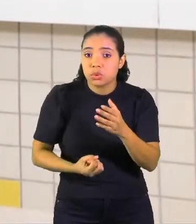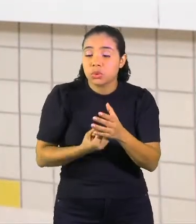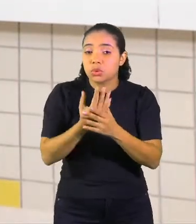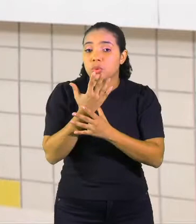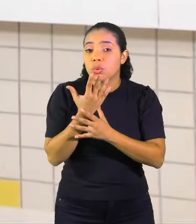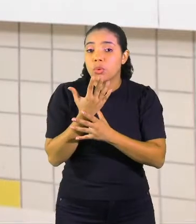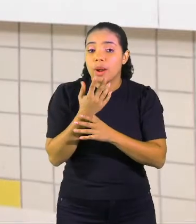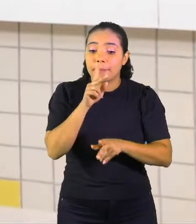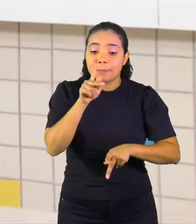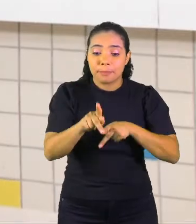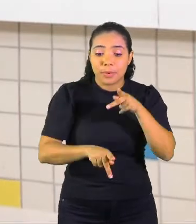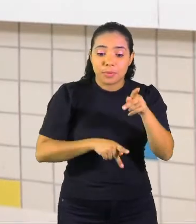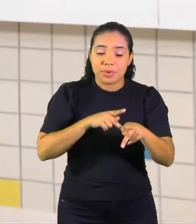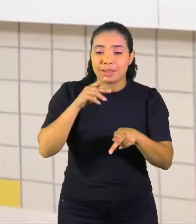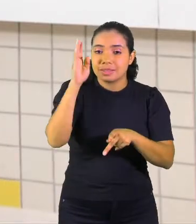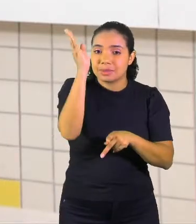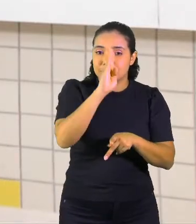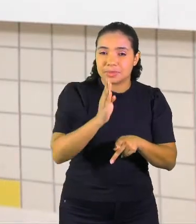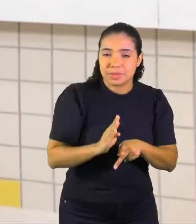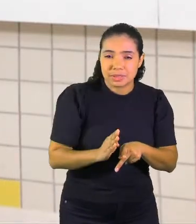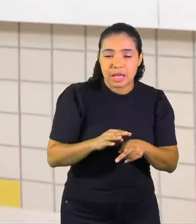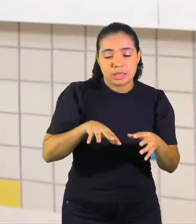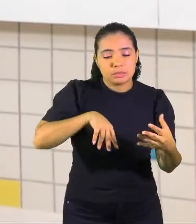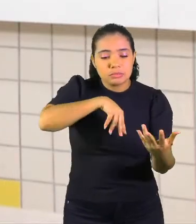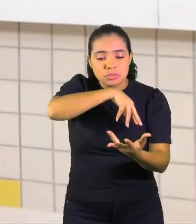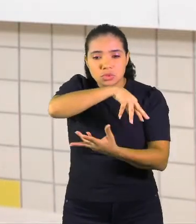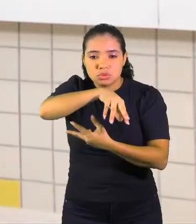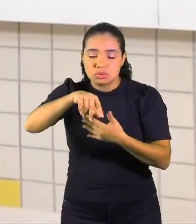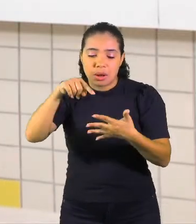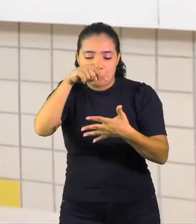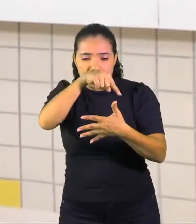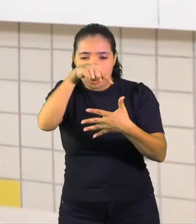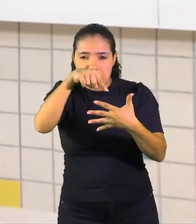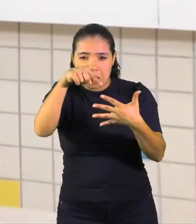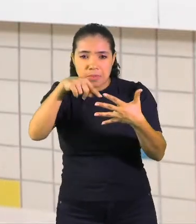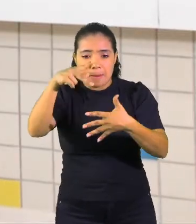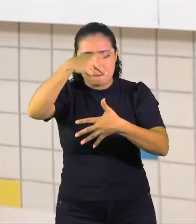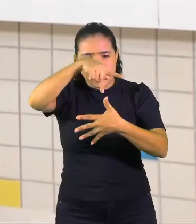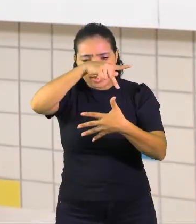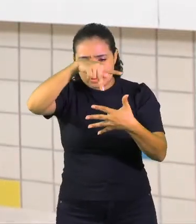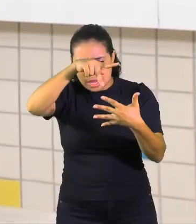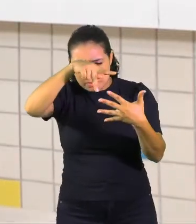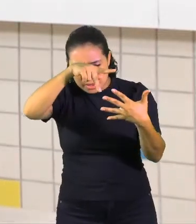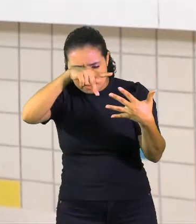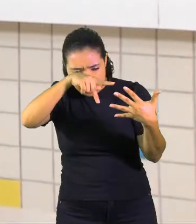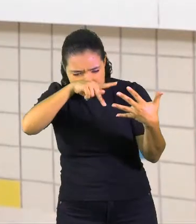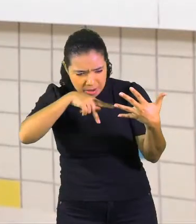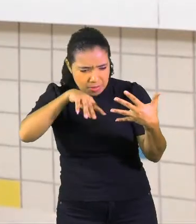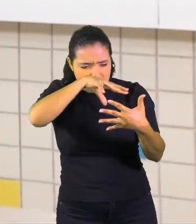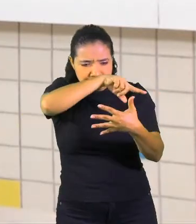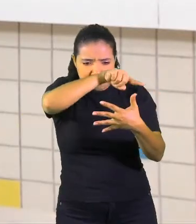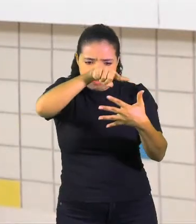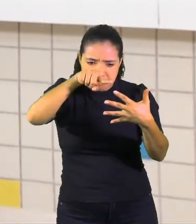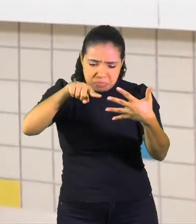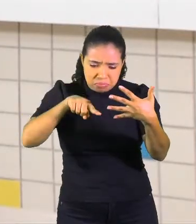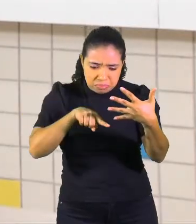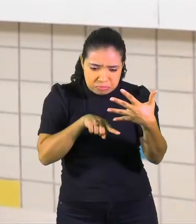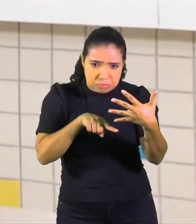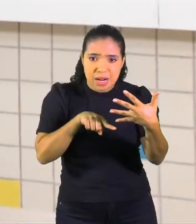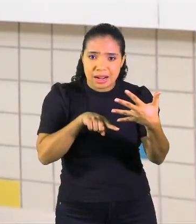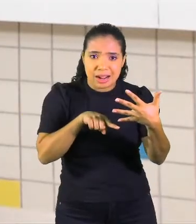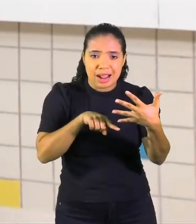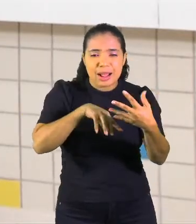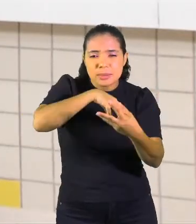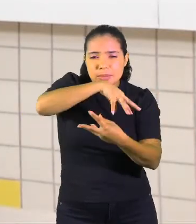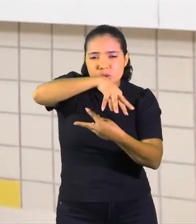grande população brasileira, essa grande mistura. Então o Brasil, ele é formado por essa mistura de